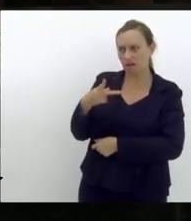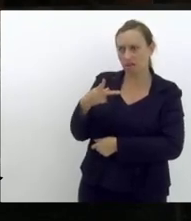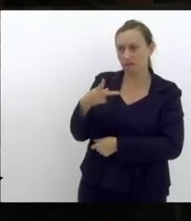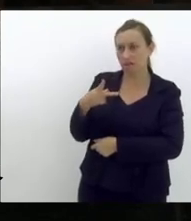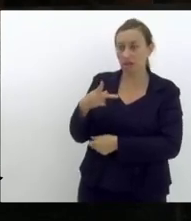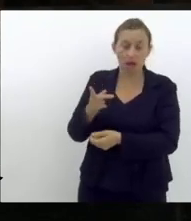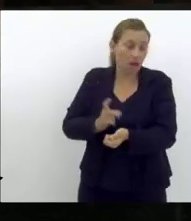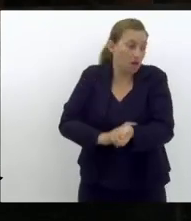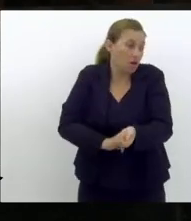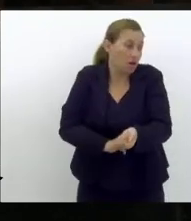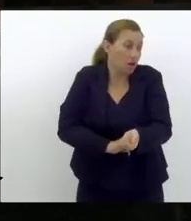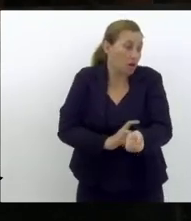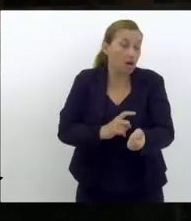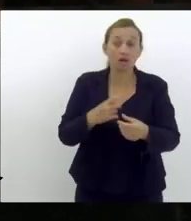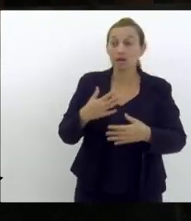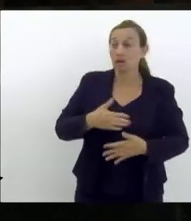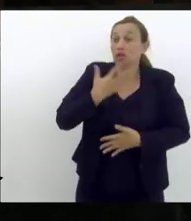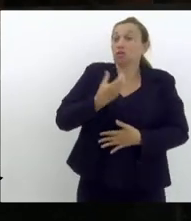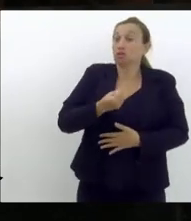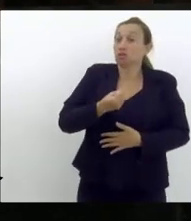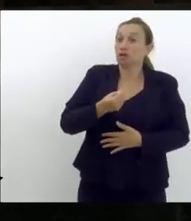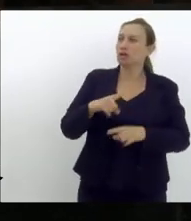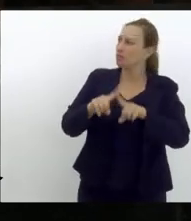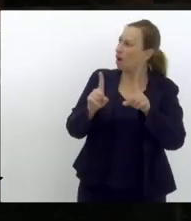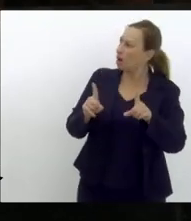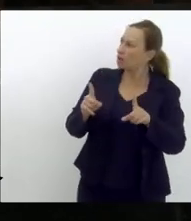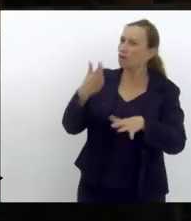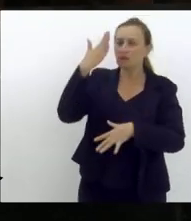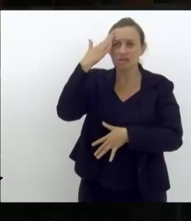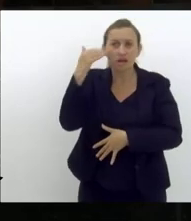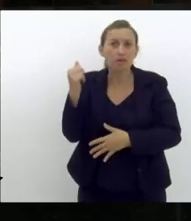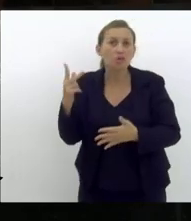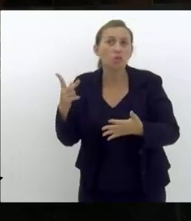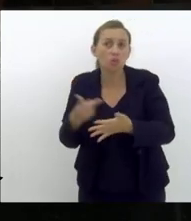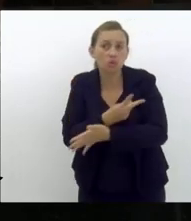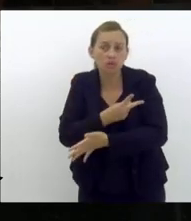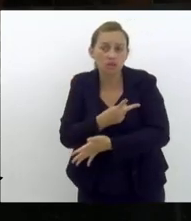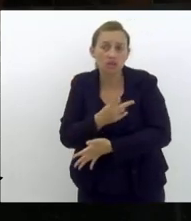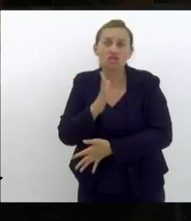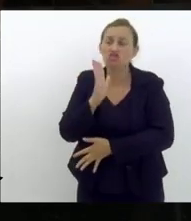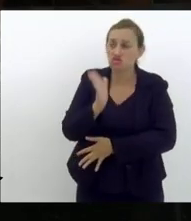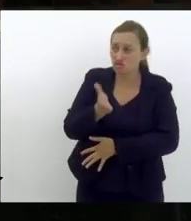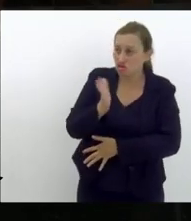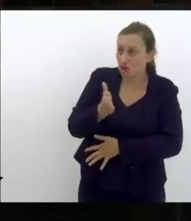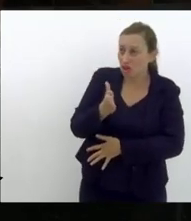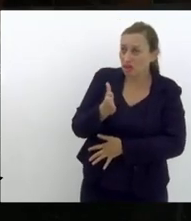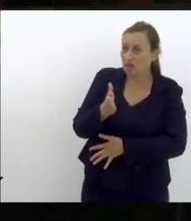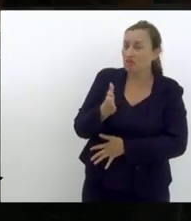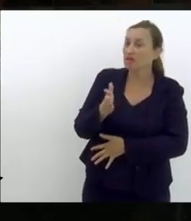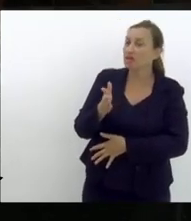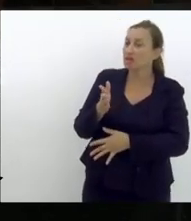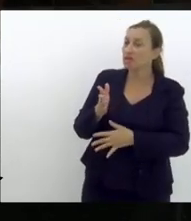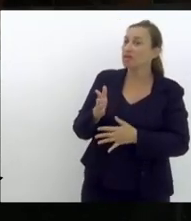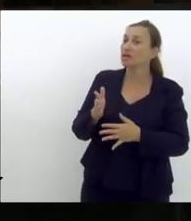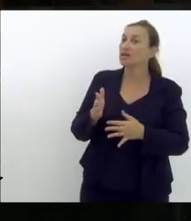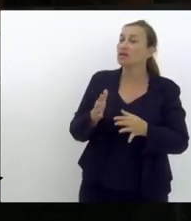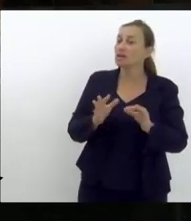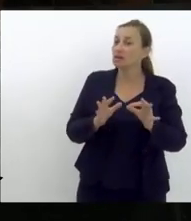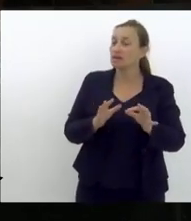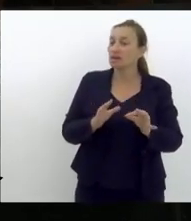muito assustada mas ao saber do fato já deveria ter se retratado